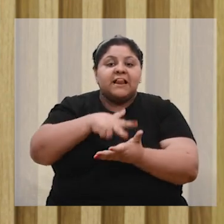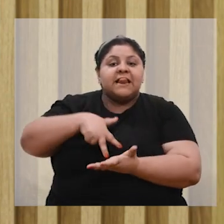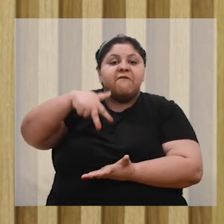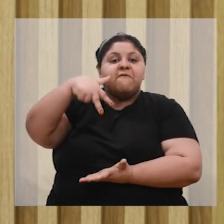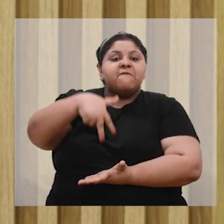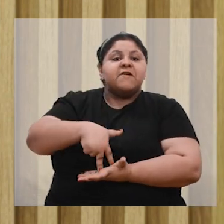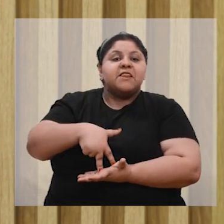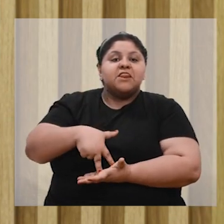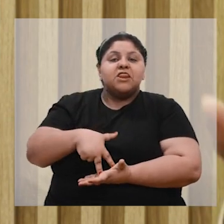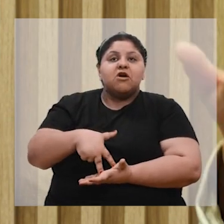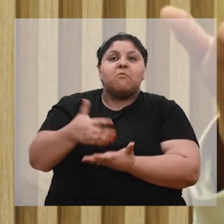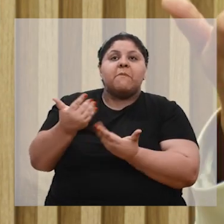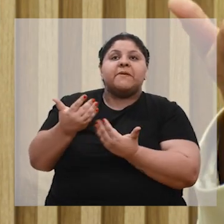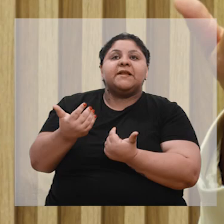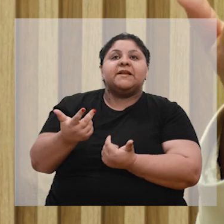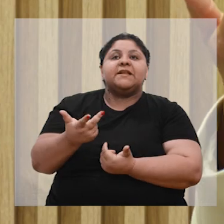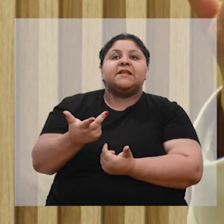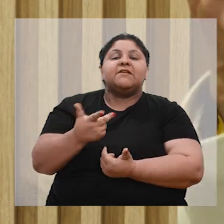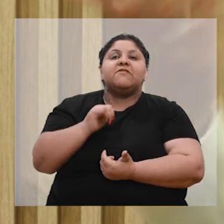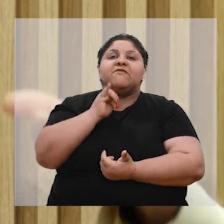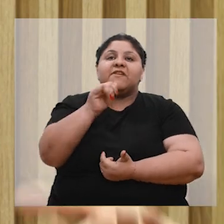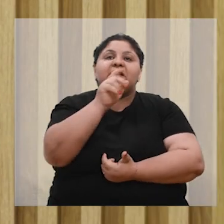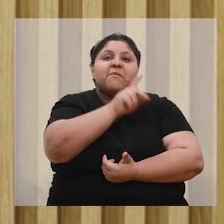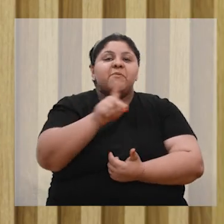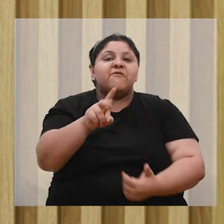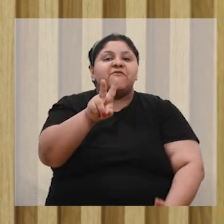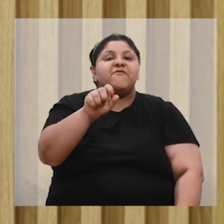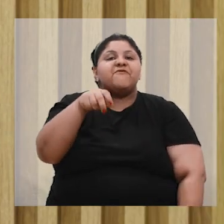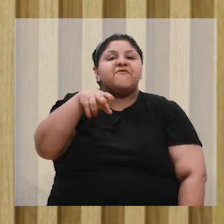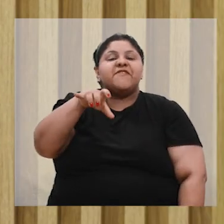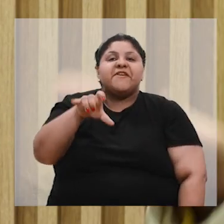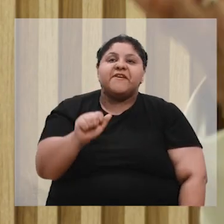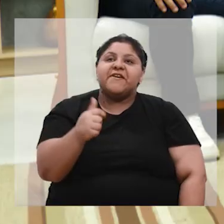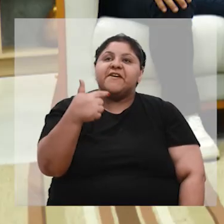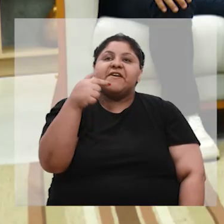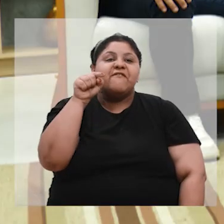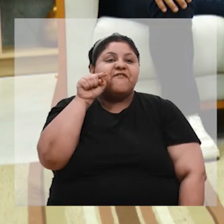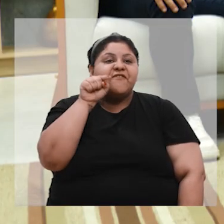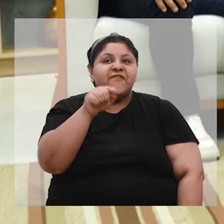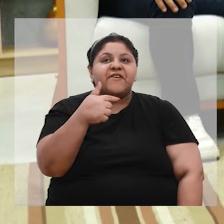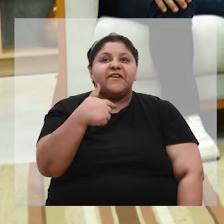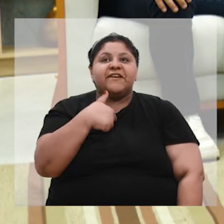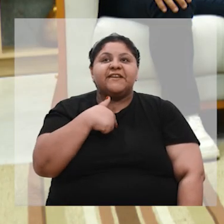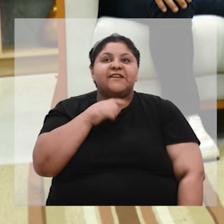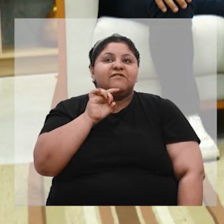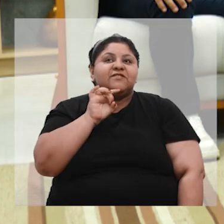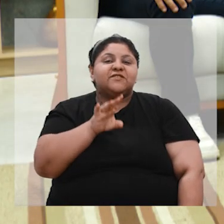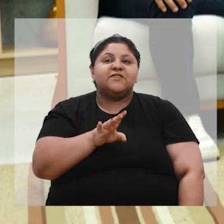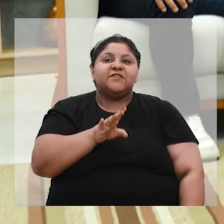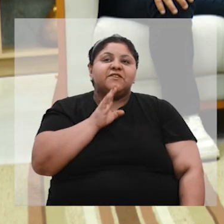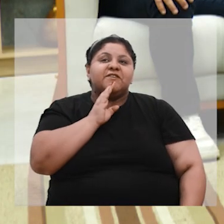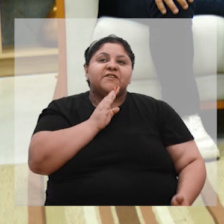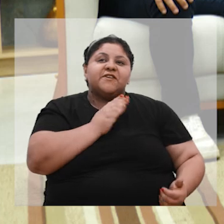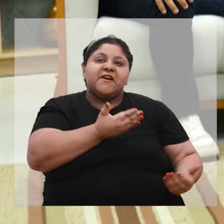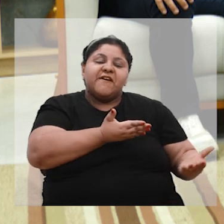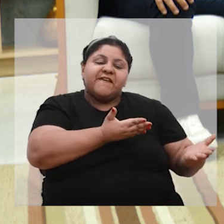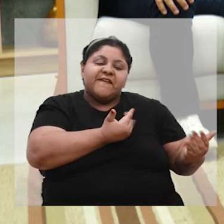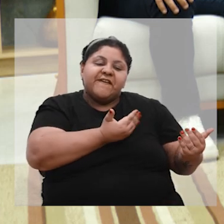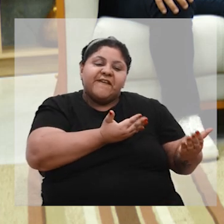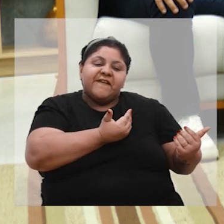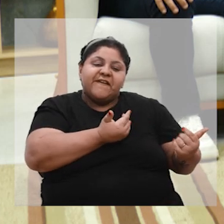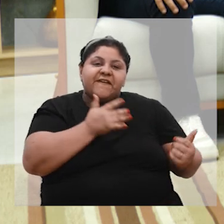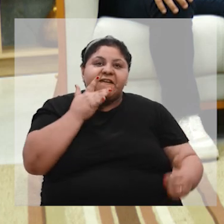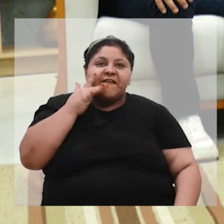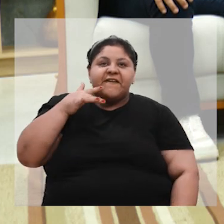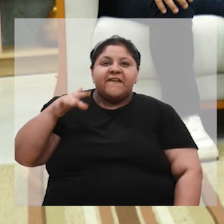uma menina e diz: Prof. Vânia, eu sou aquela menina da escola João